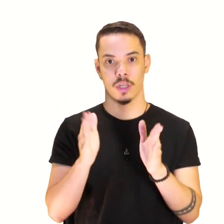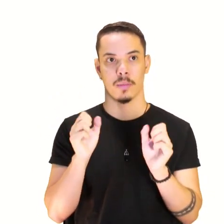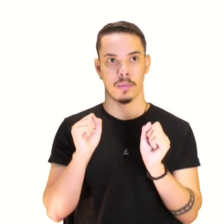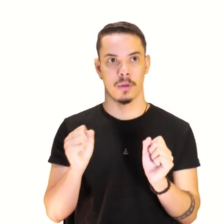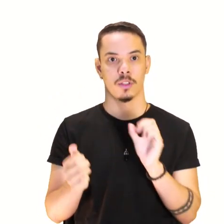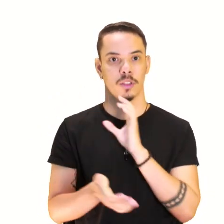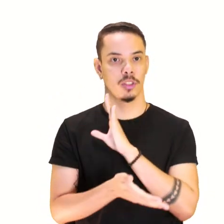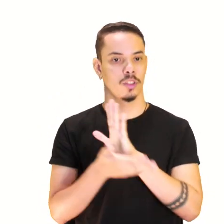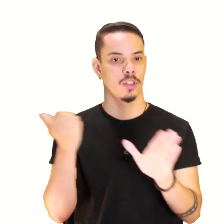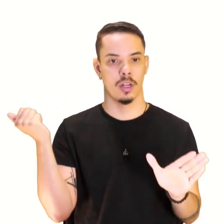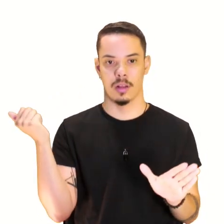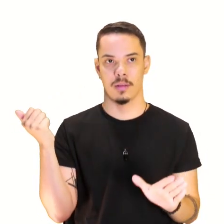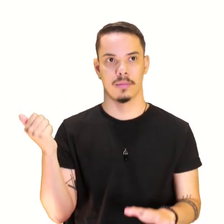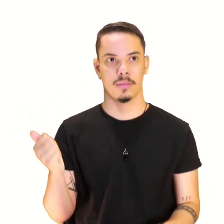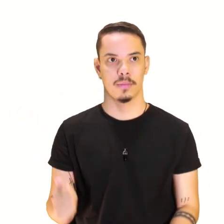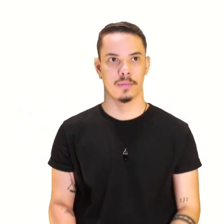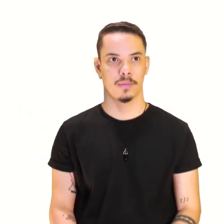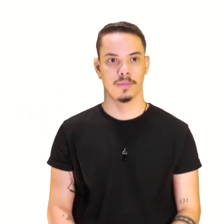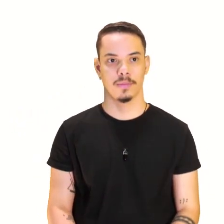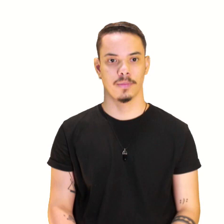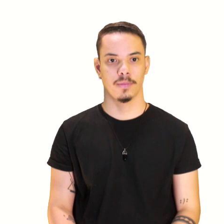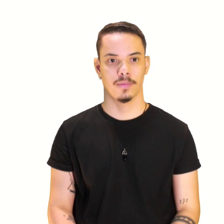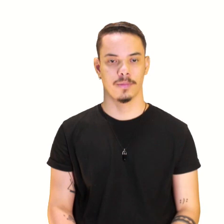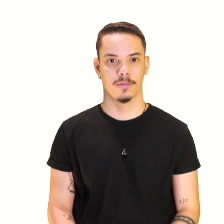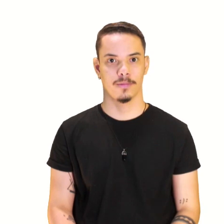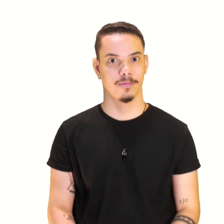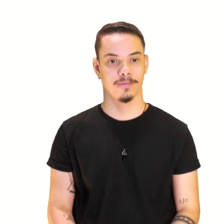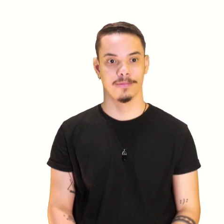fora. Belezura.